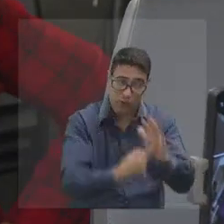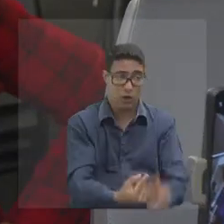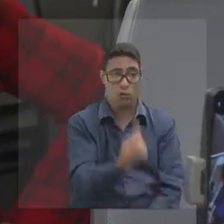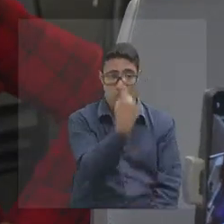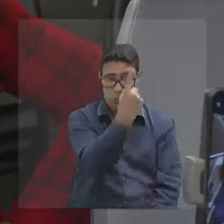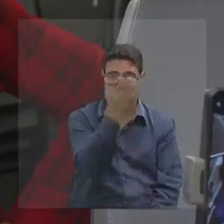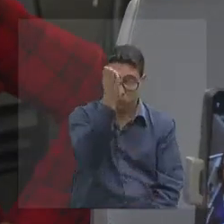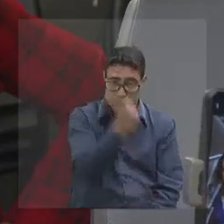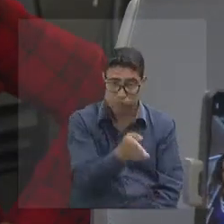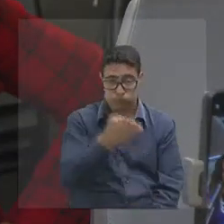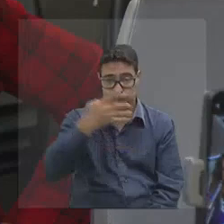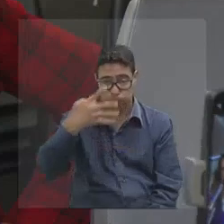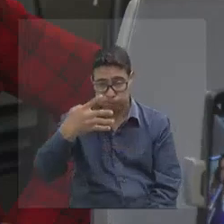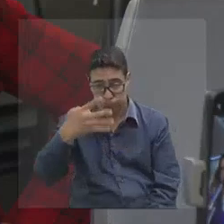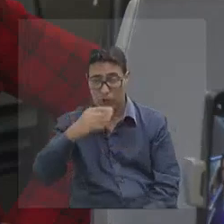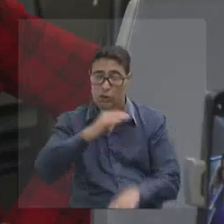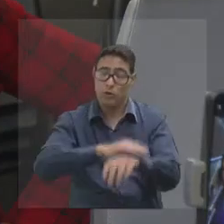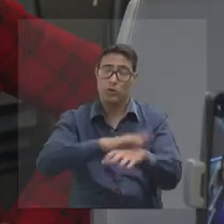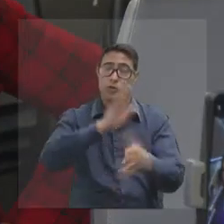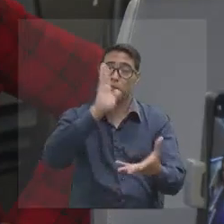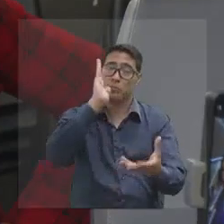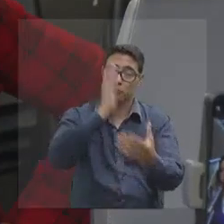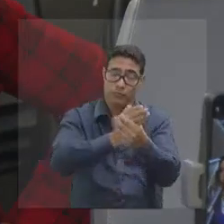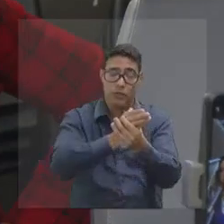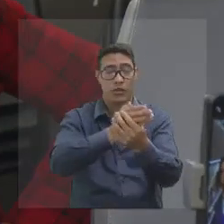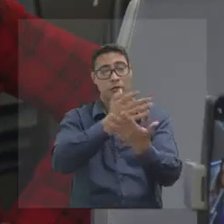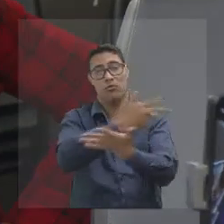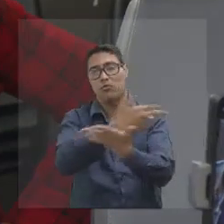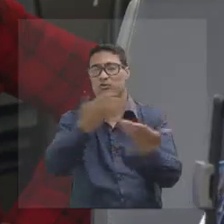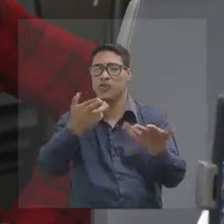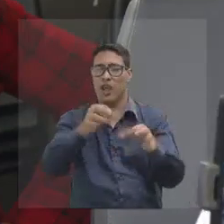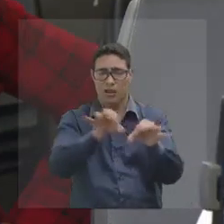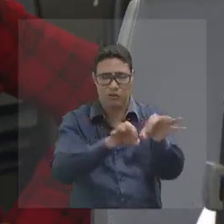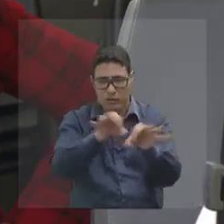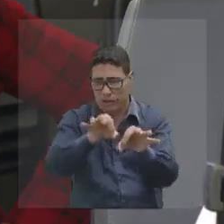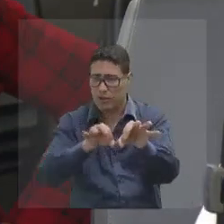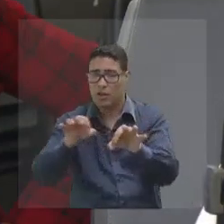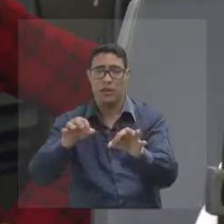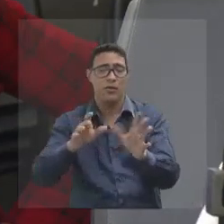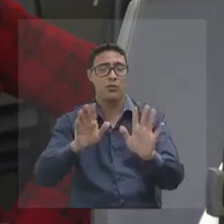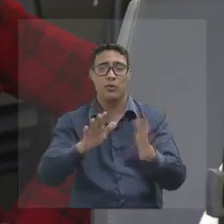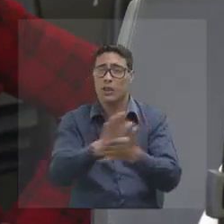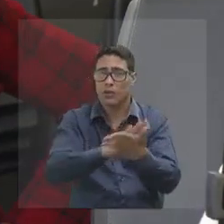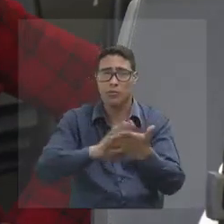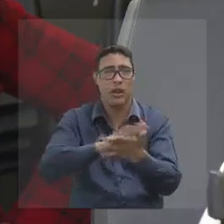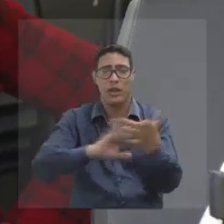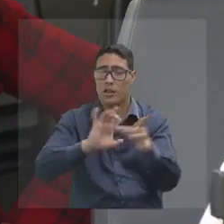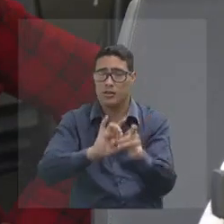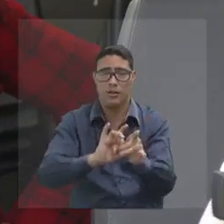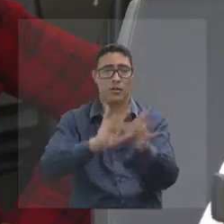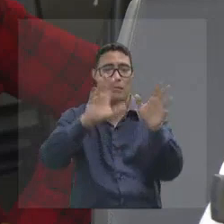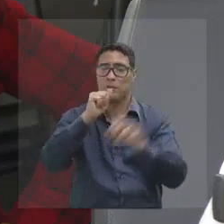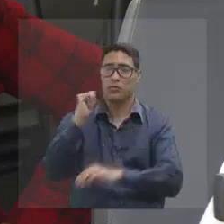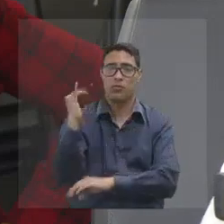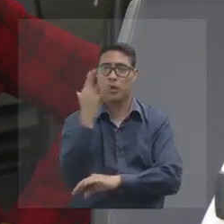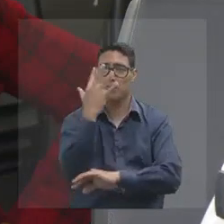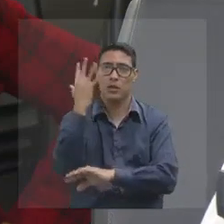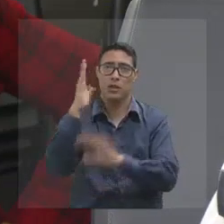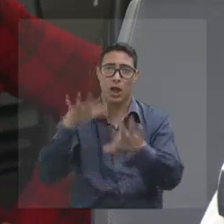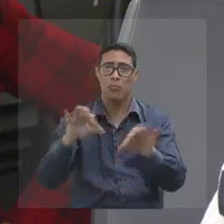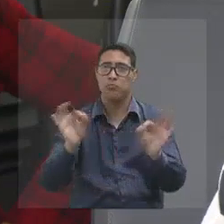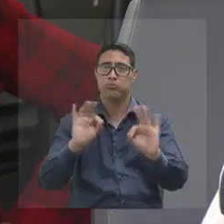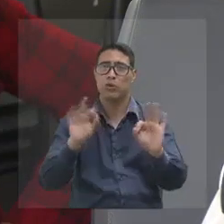de processos de regularização feito sem o devido licenciamento ambiental a partir de processos